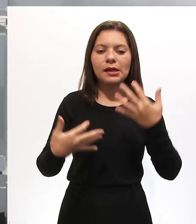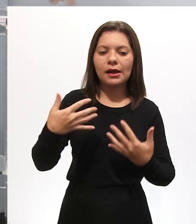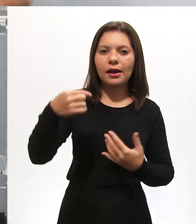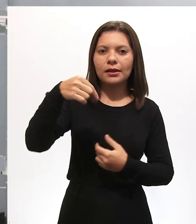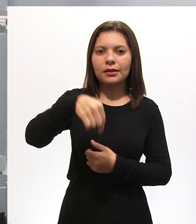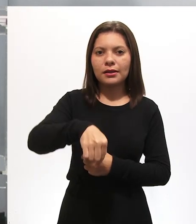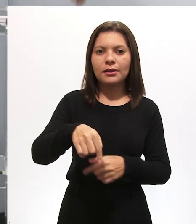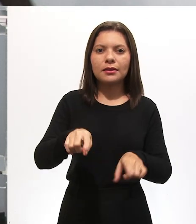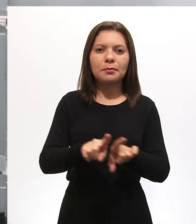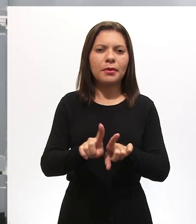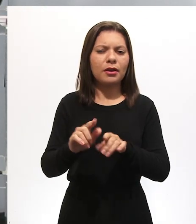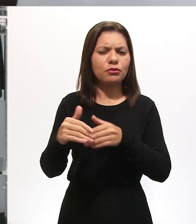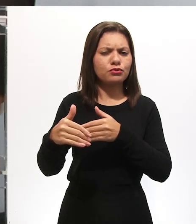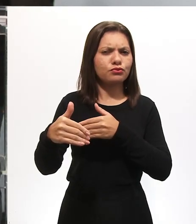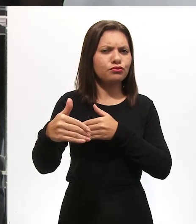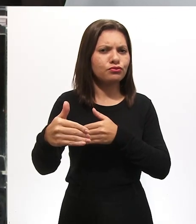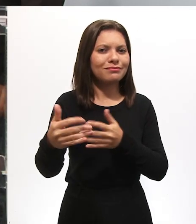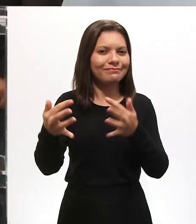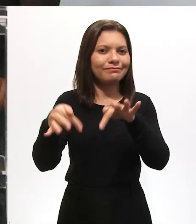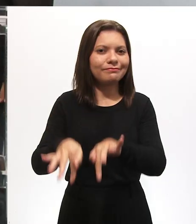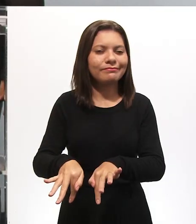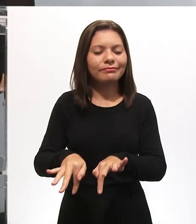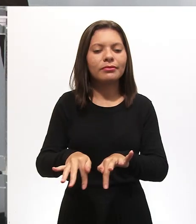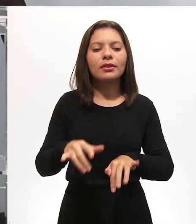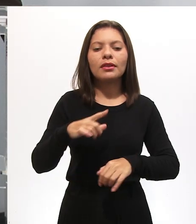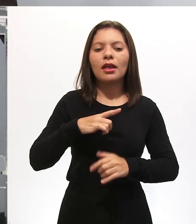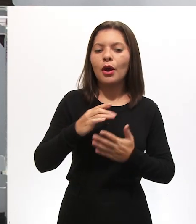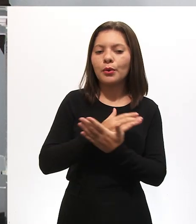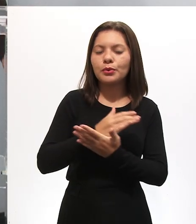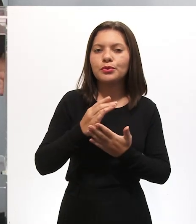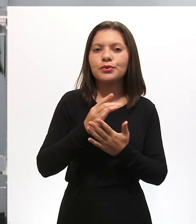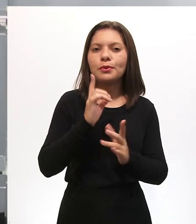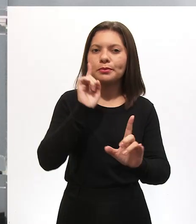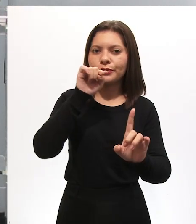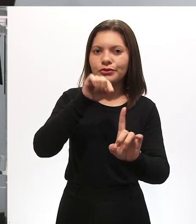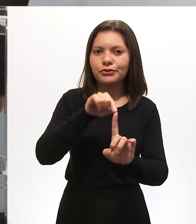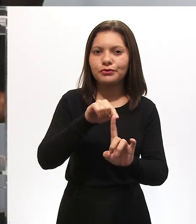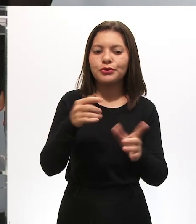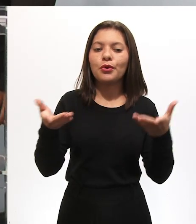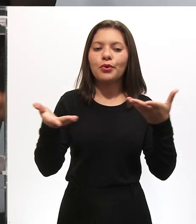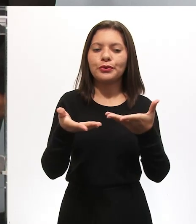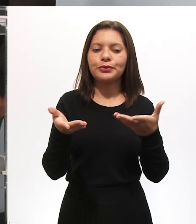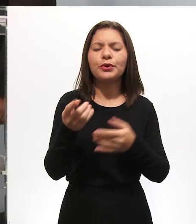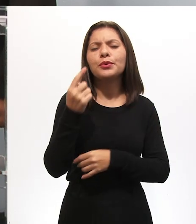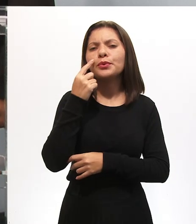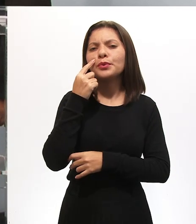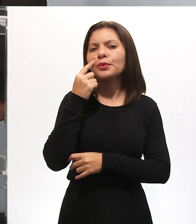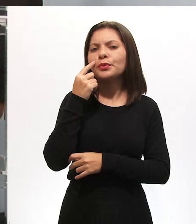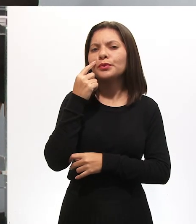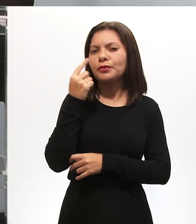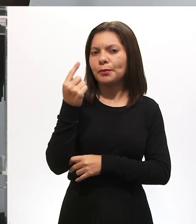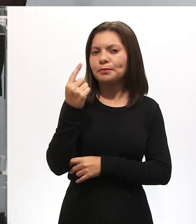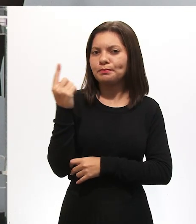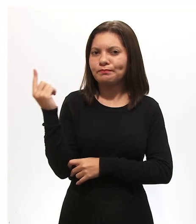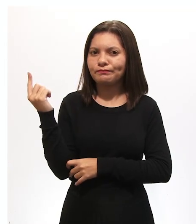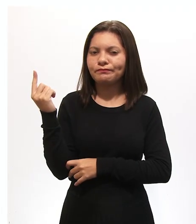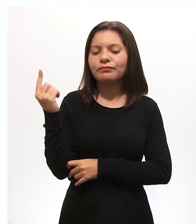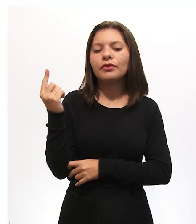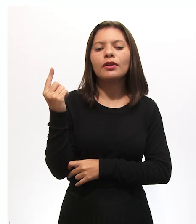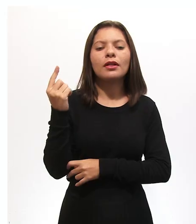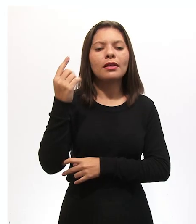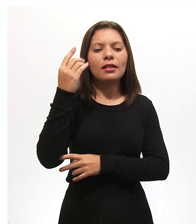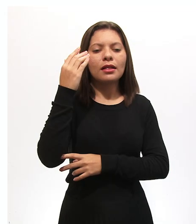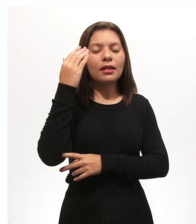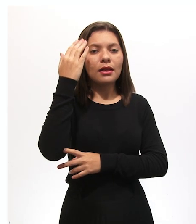no fechamento, lá no final, nós estipulamos alguns objetivos dessa aula. Nós vamos tentar compreender o ordenamento